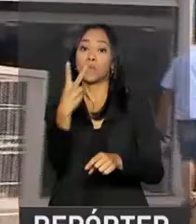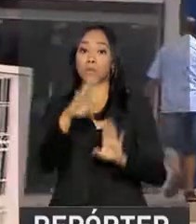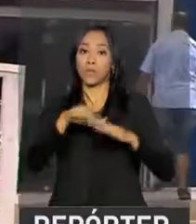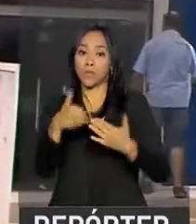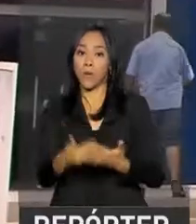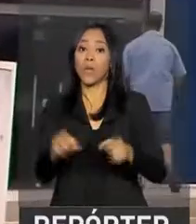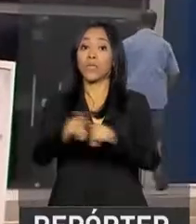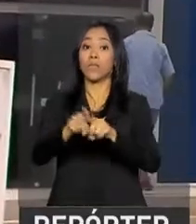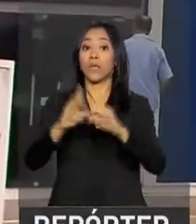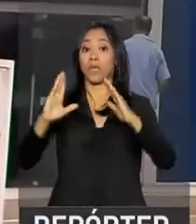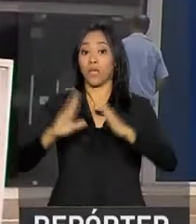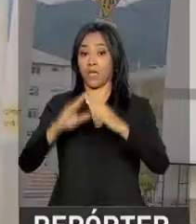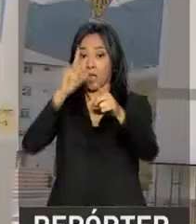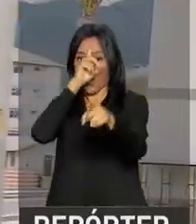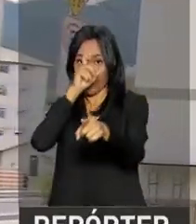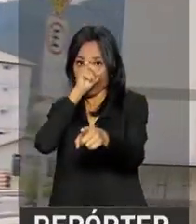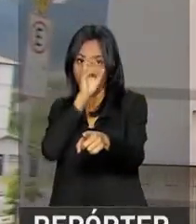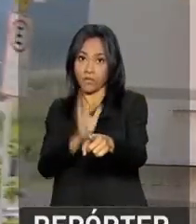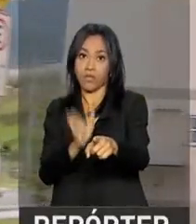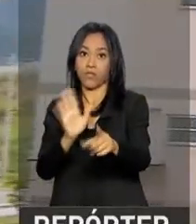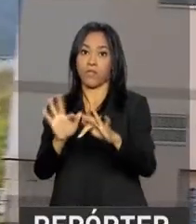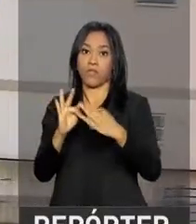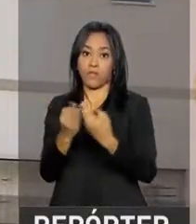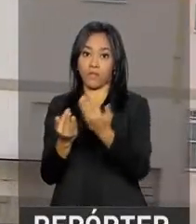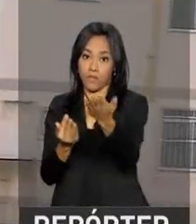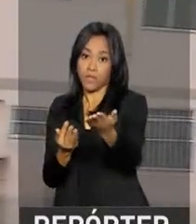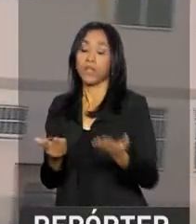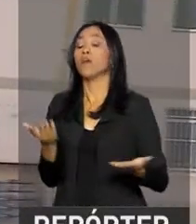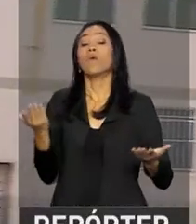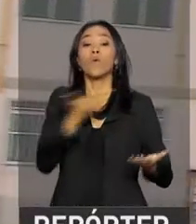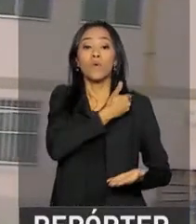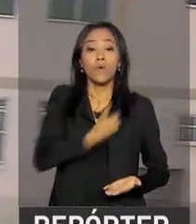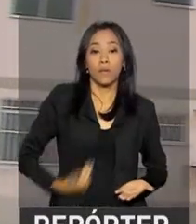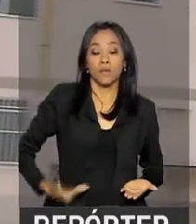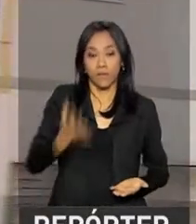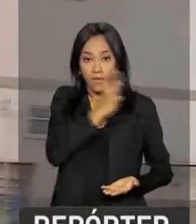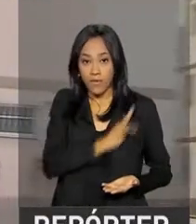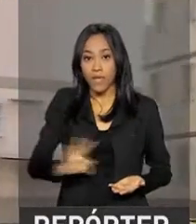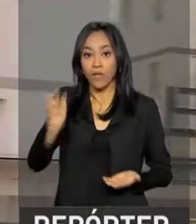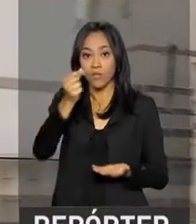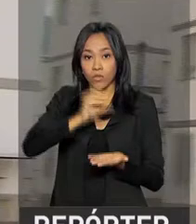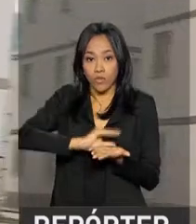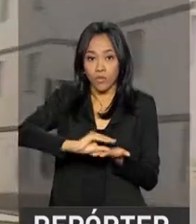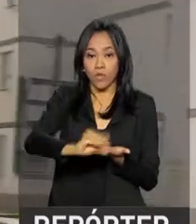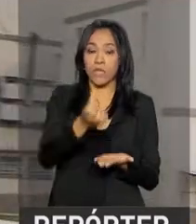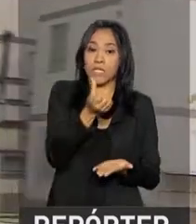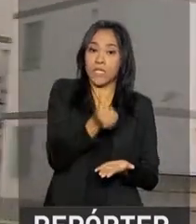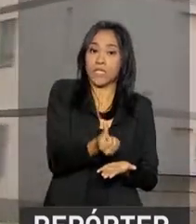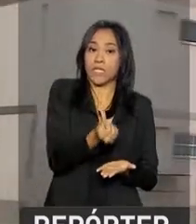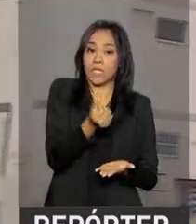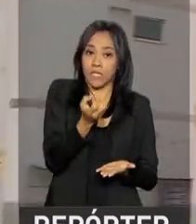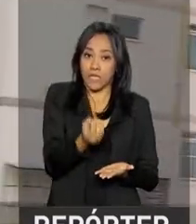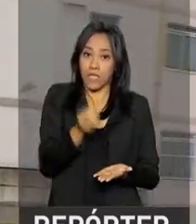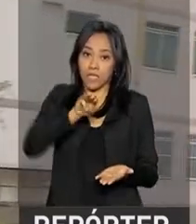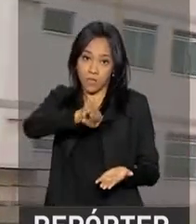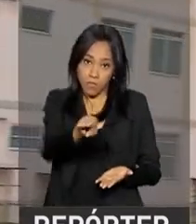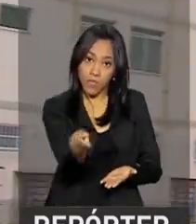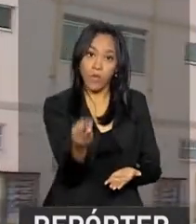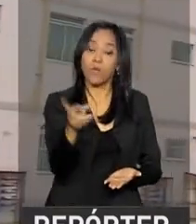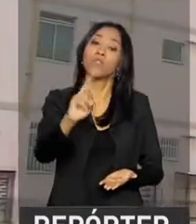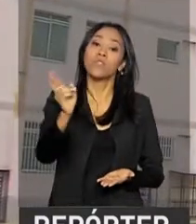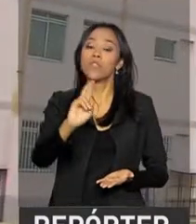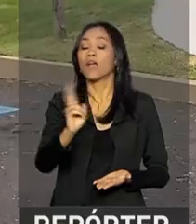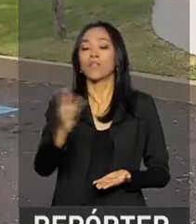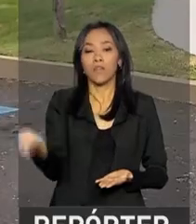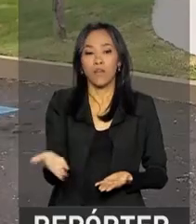família, que já estão funcionando. O governo federal investiu 60 milhões de reais nas 800 unidades